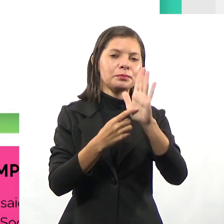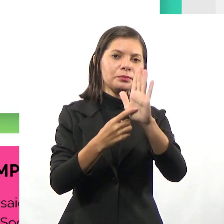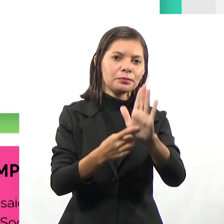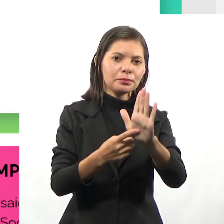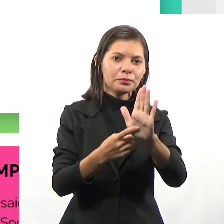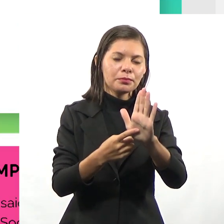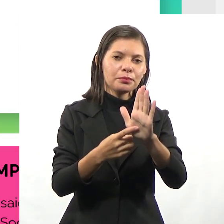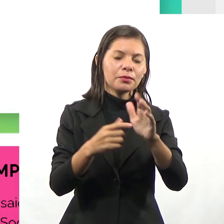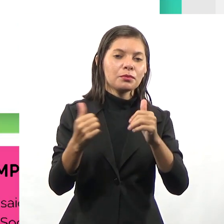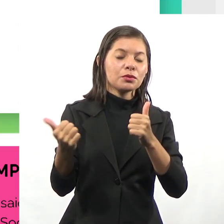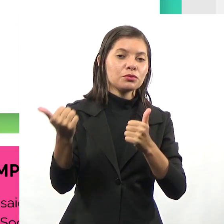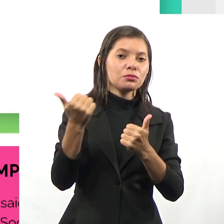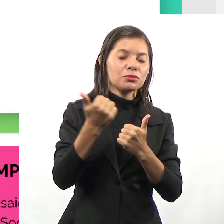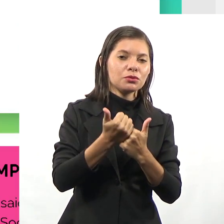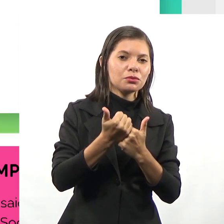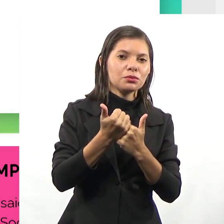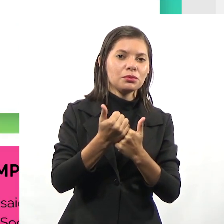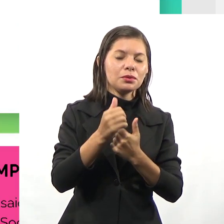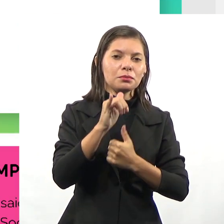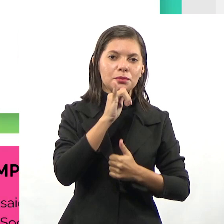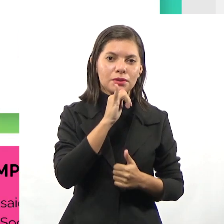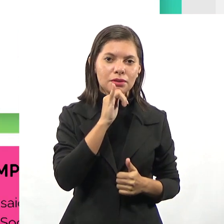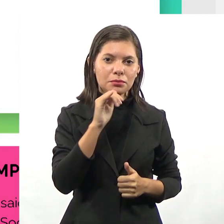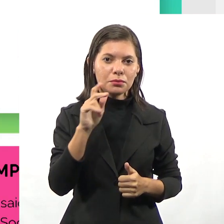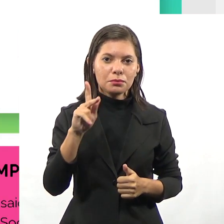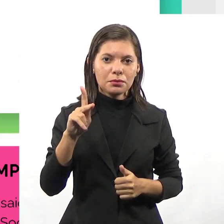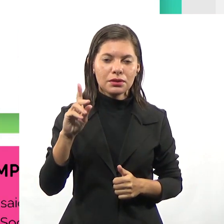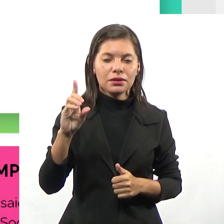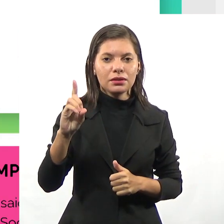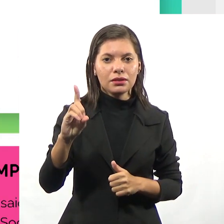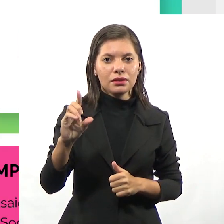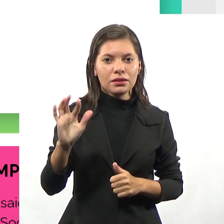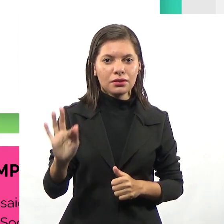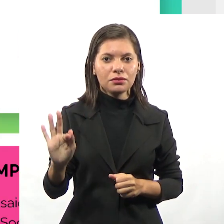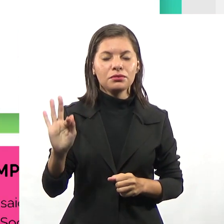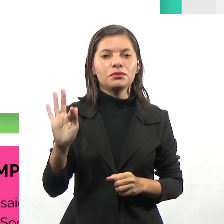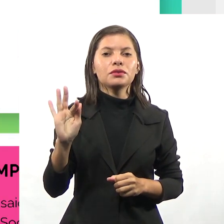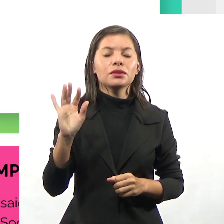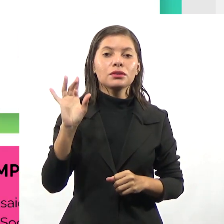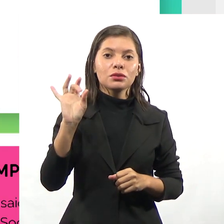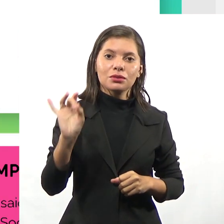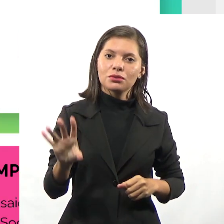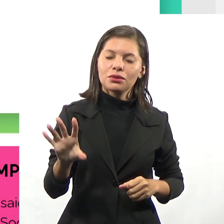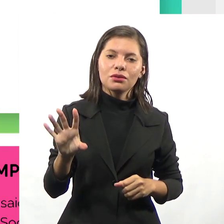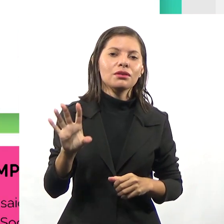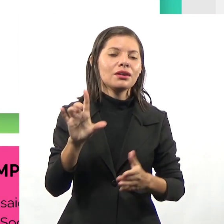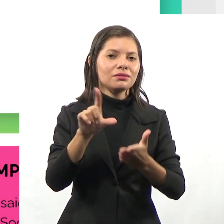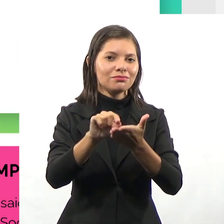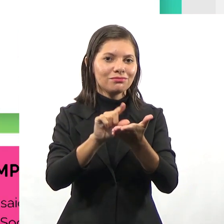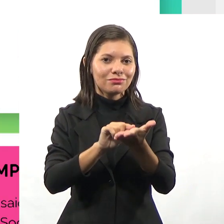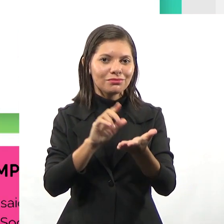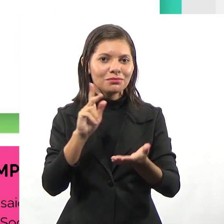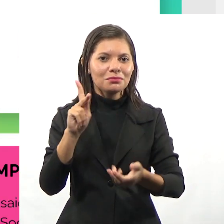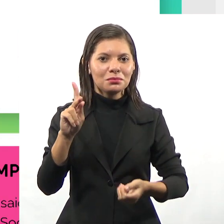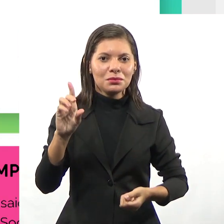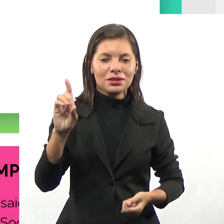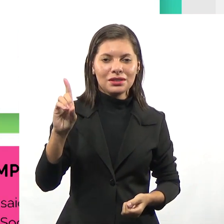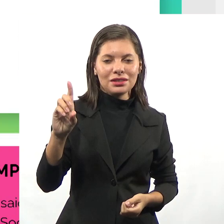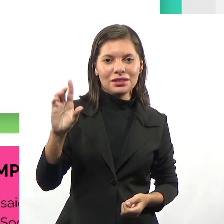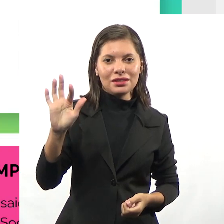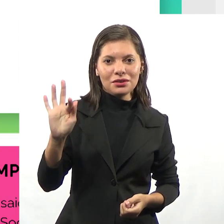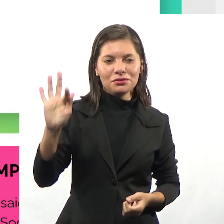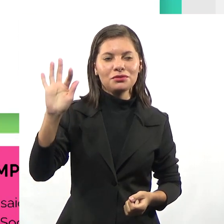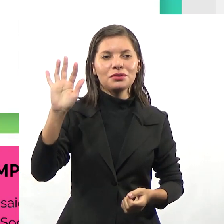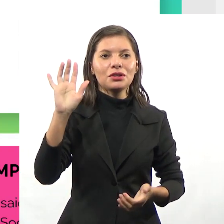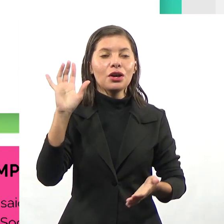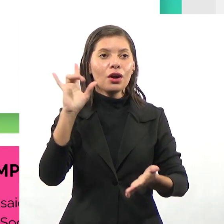vai aparecer. E eu posso substituir esse PPT por exemplo, PDF, que vai vir somente arquivos PDF.